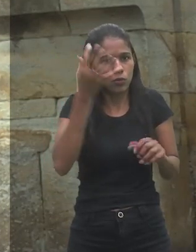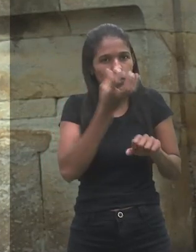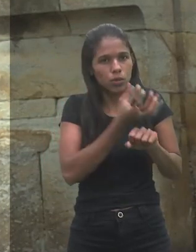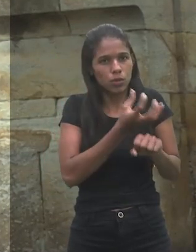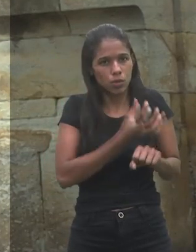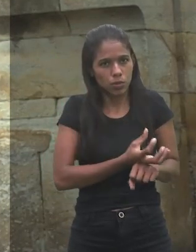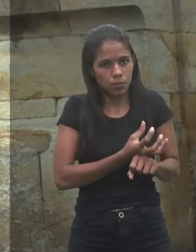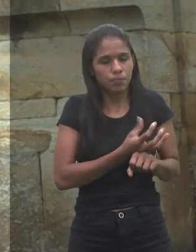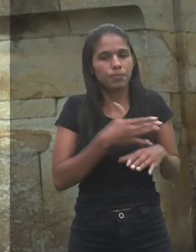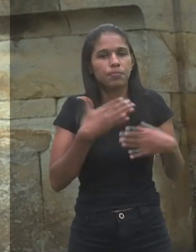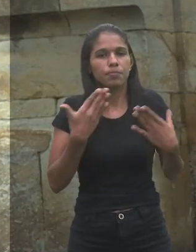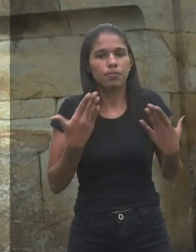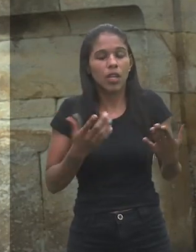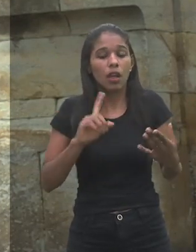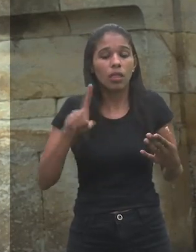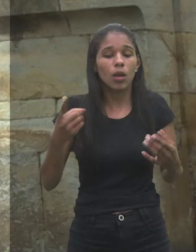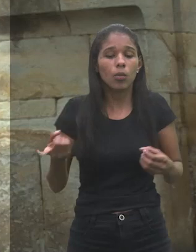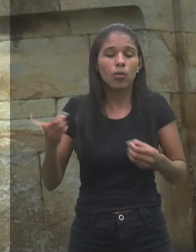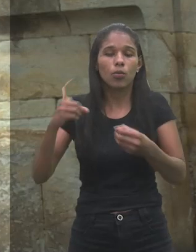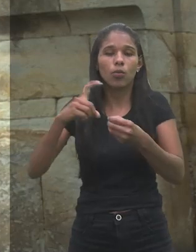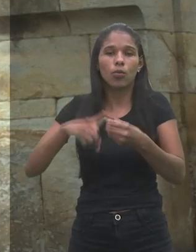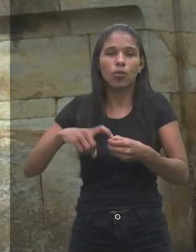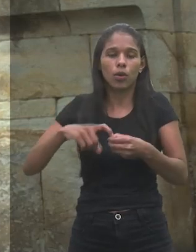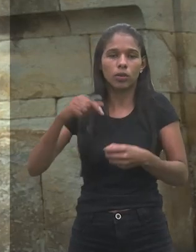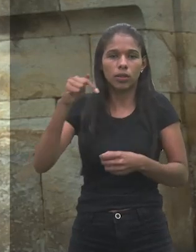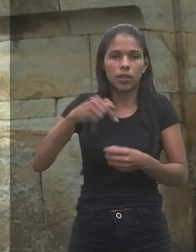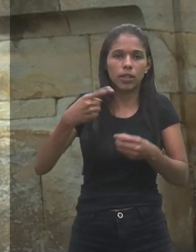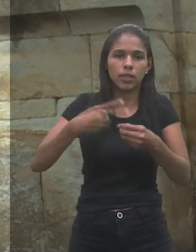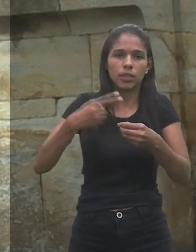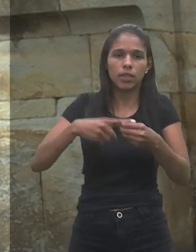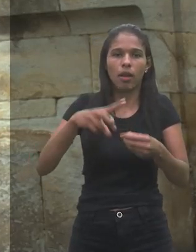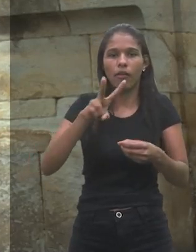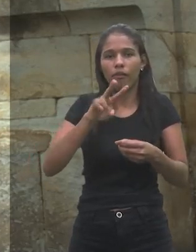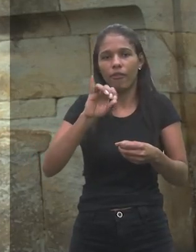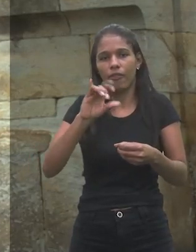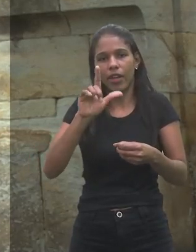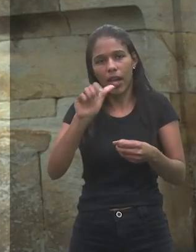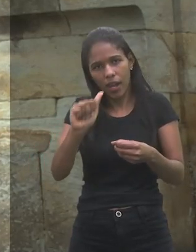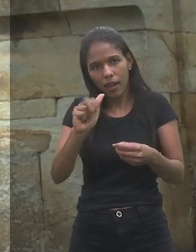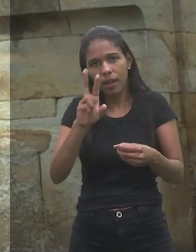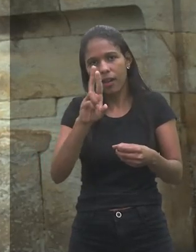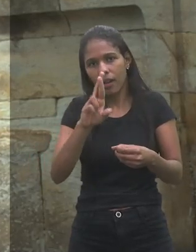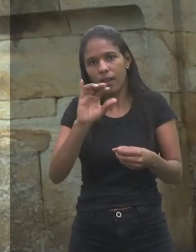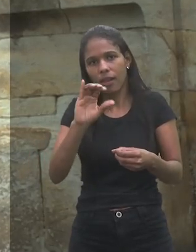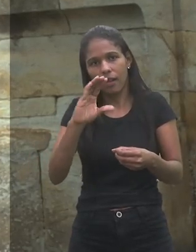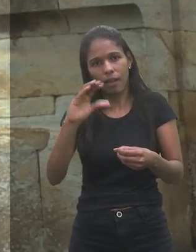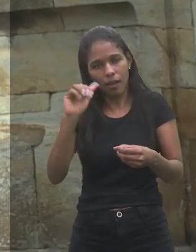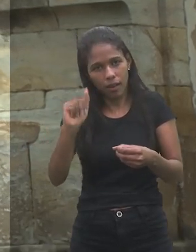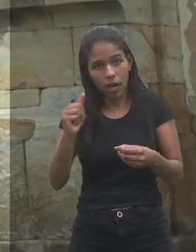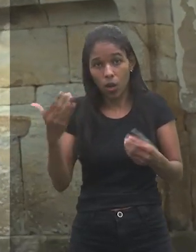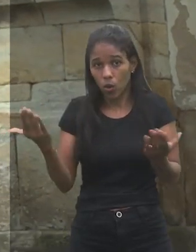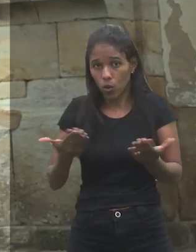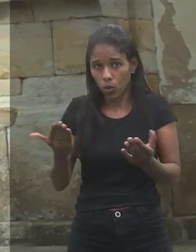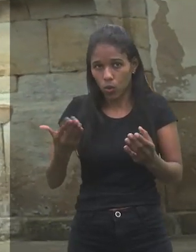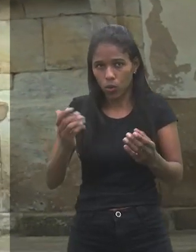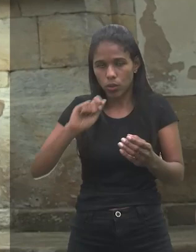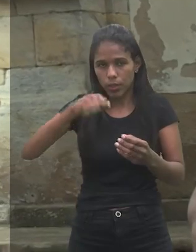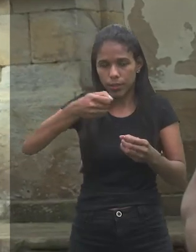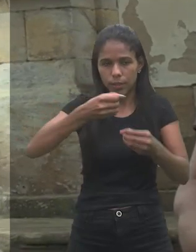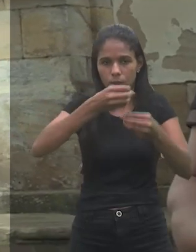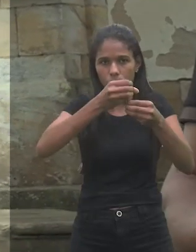Volta ele para Vila Rica com 35 anos de idade e dá sequência nessa obra que está aqui atrás, que é a igreja de São Francisco de